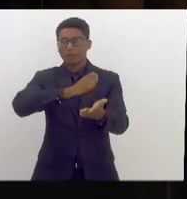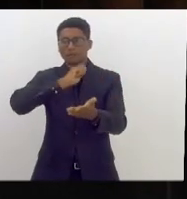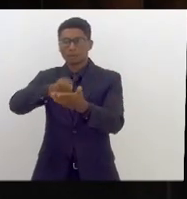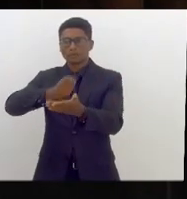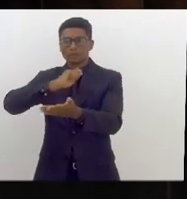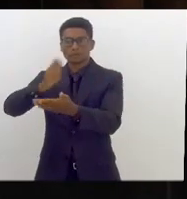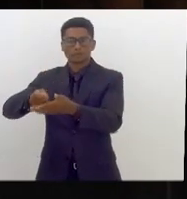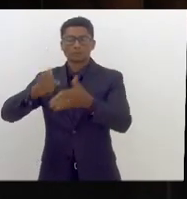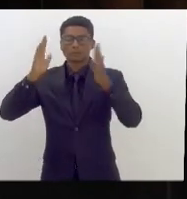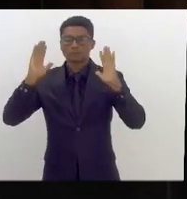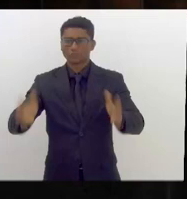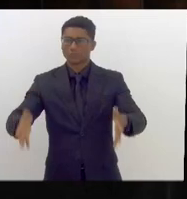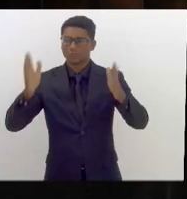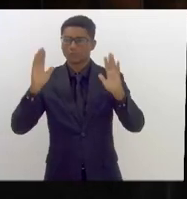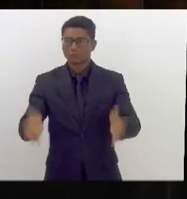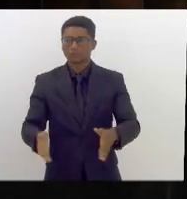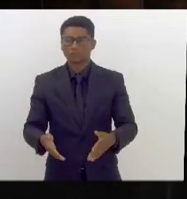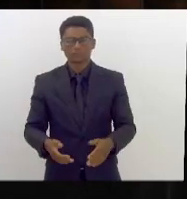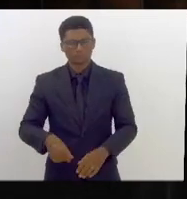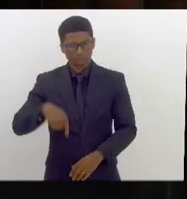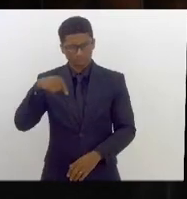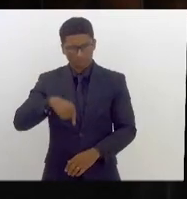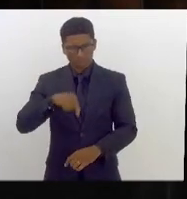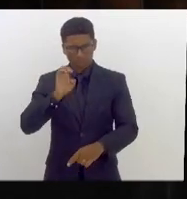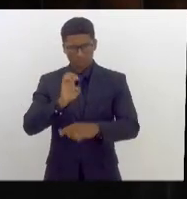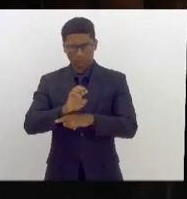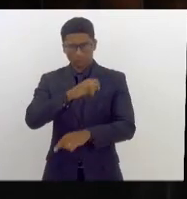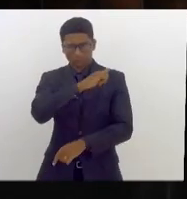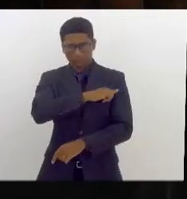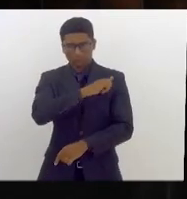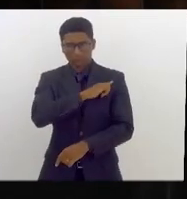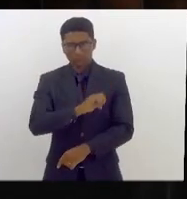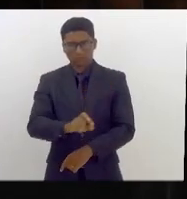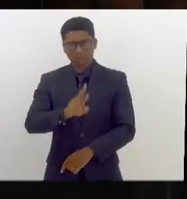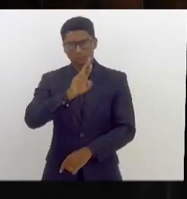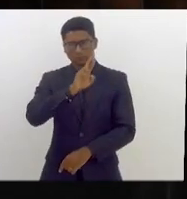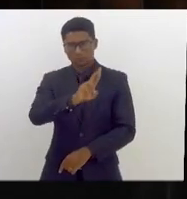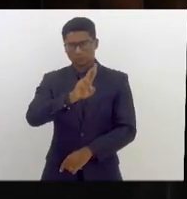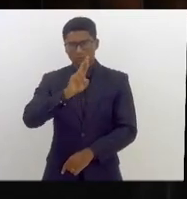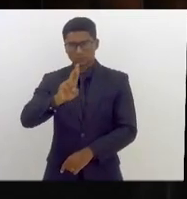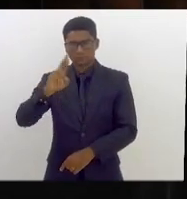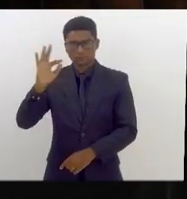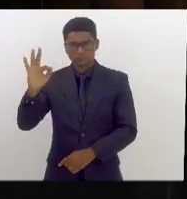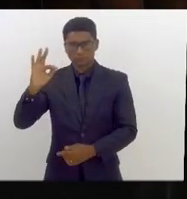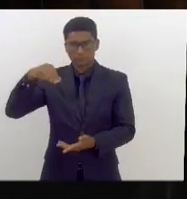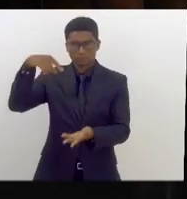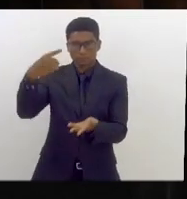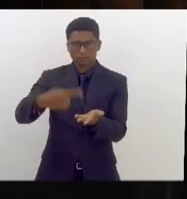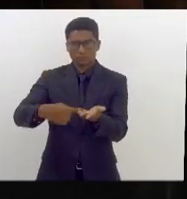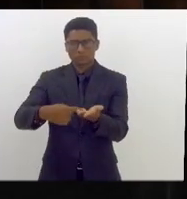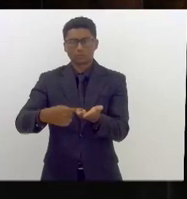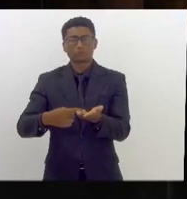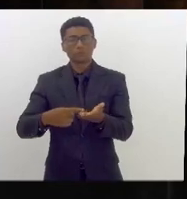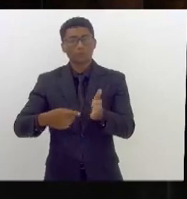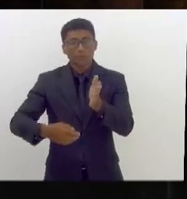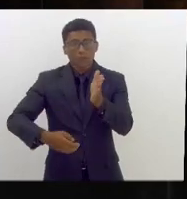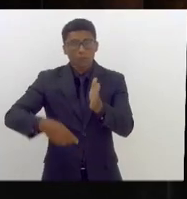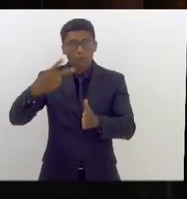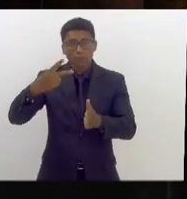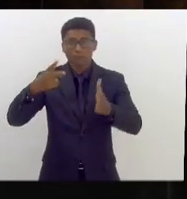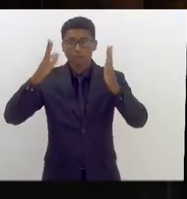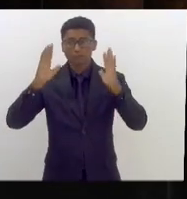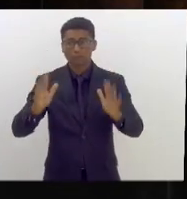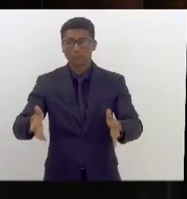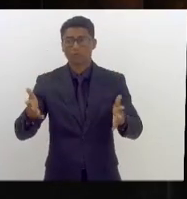É inadmissível que o Estado do Rio de Janeiro entre em regime de recuperação fiscal, como acabamos de entrar no segundo, e